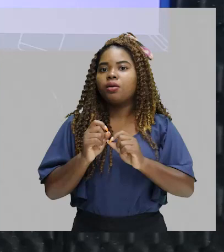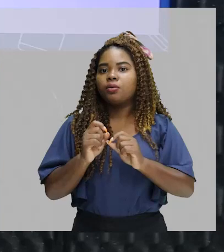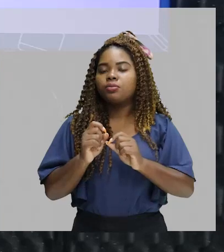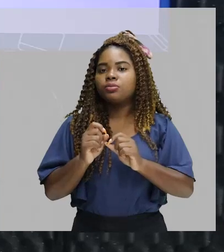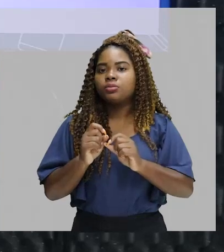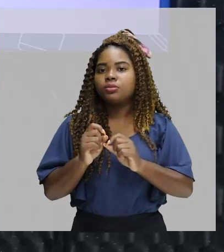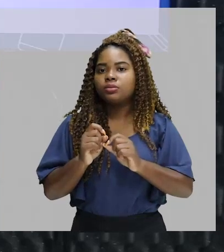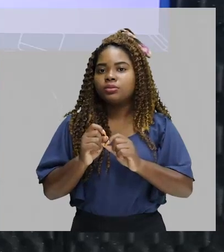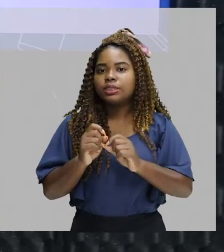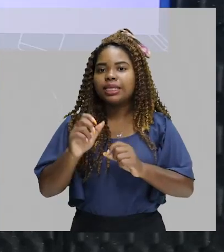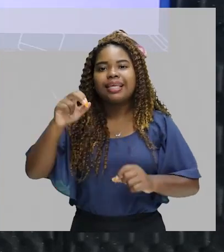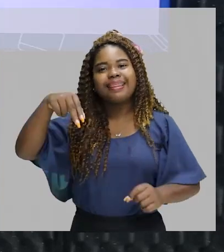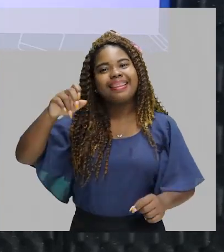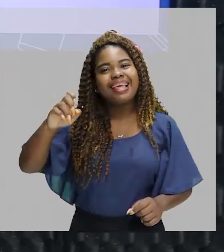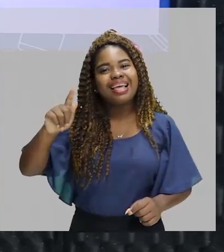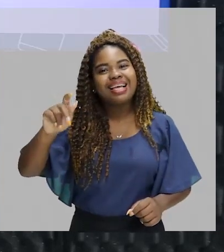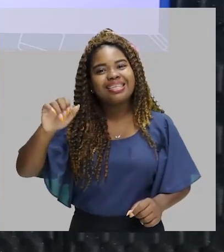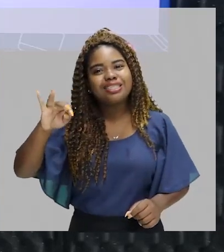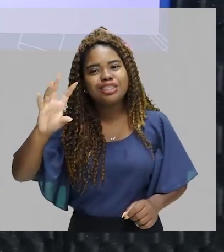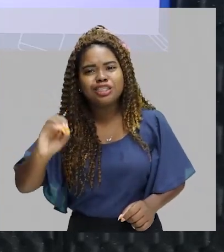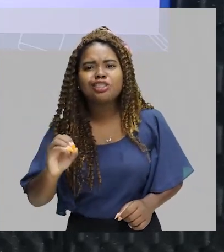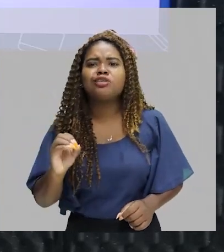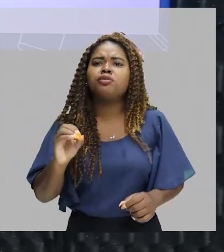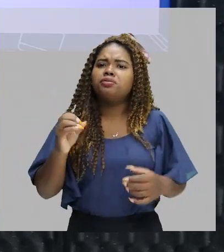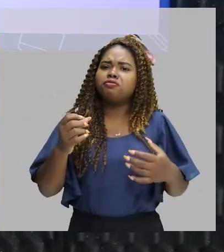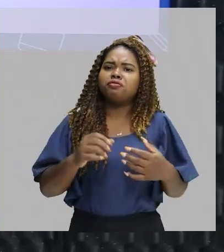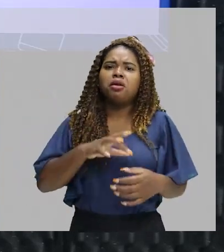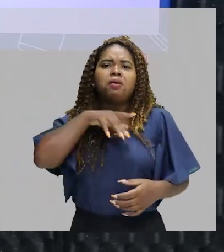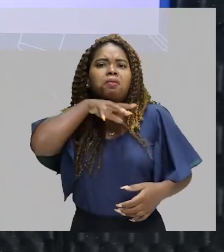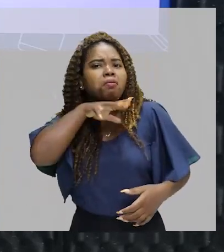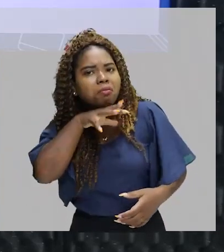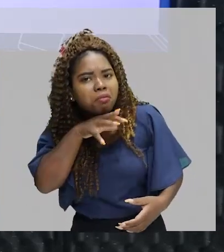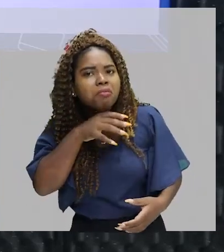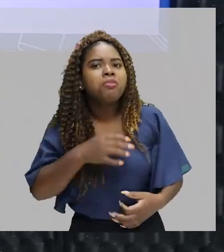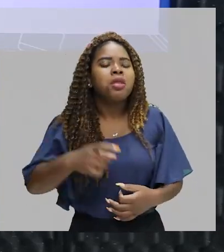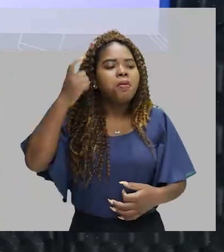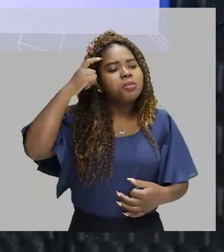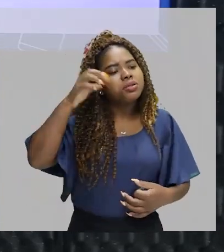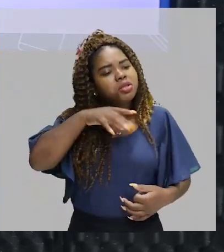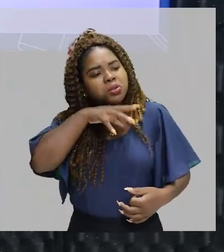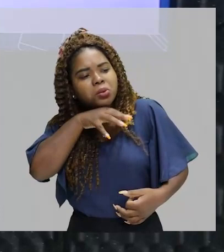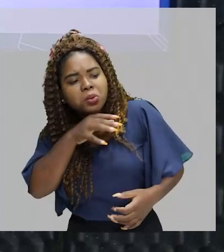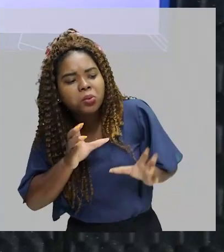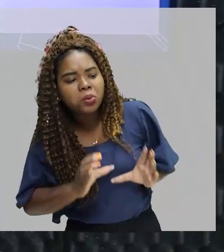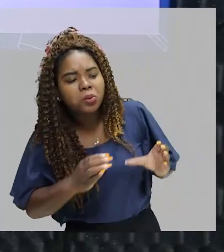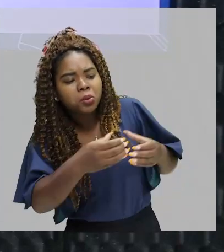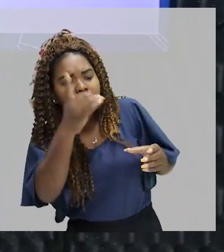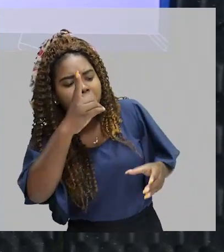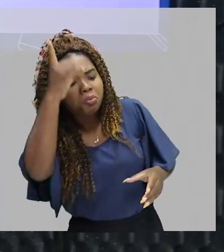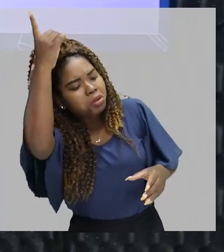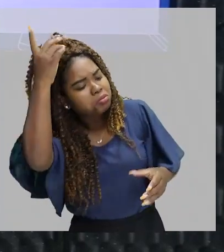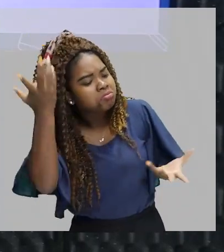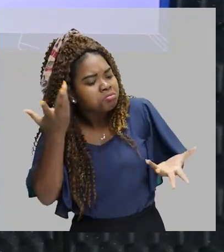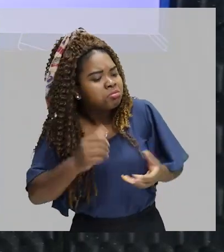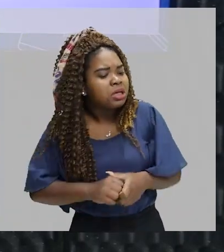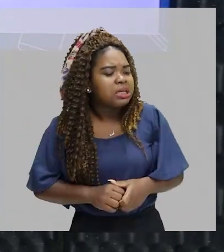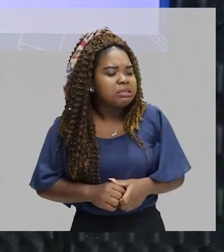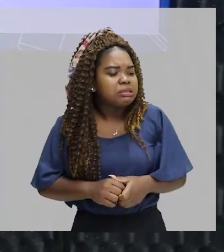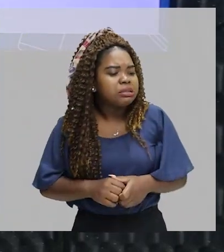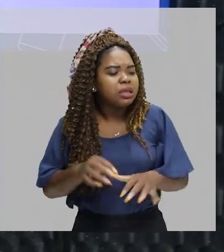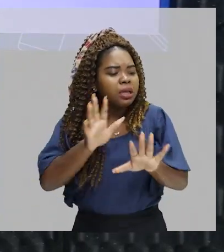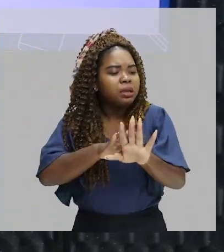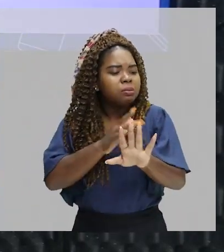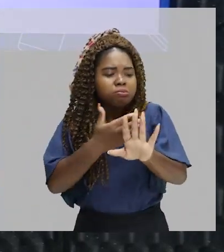que geralmente é negativa. O preconceito que se tem contra alguém ou contra determinado grupo, por ter uma ideia preconcebida,